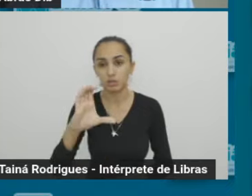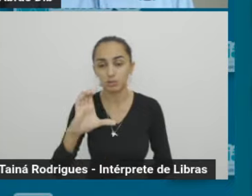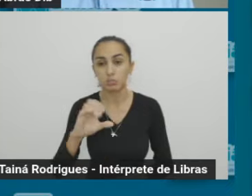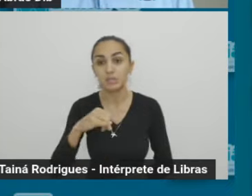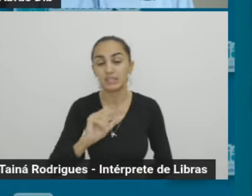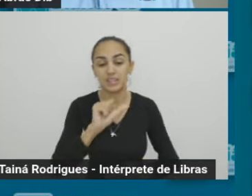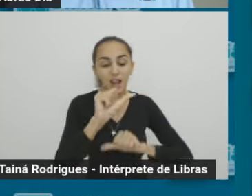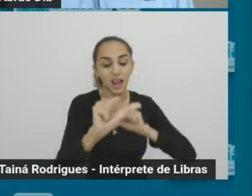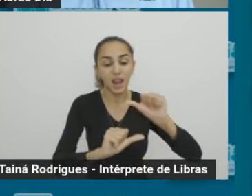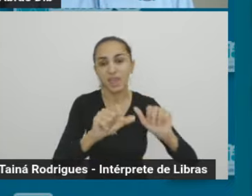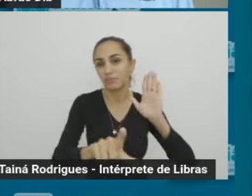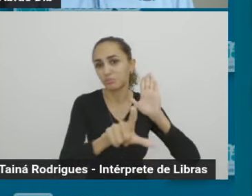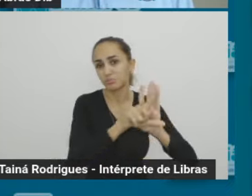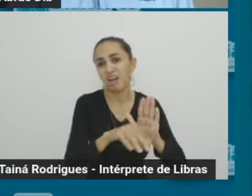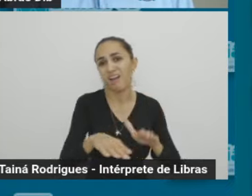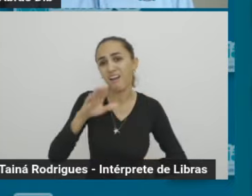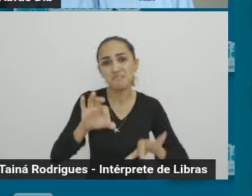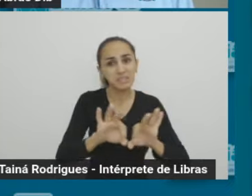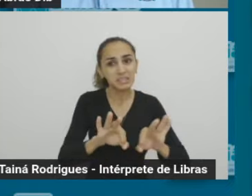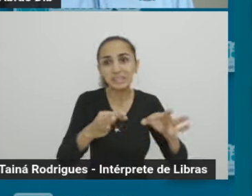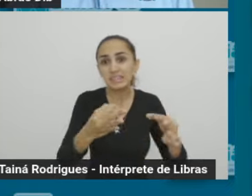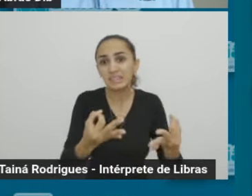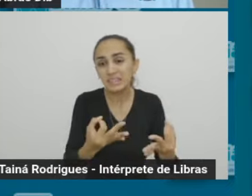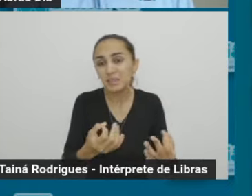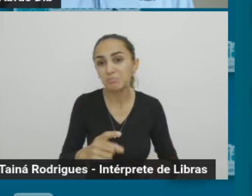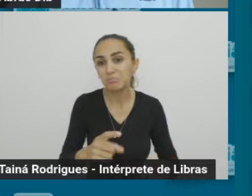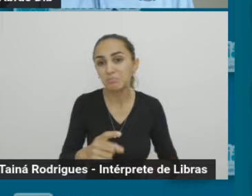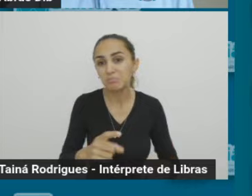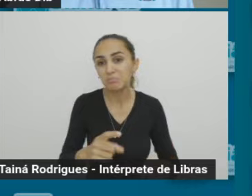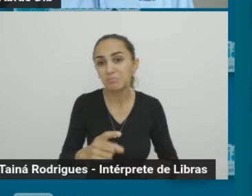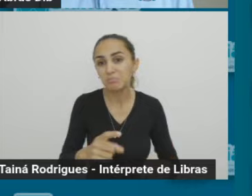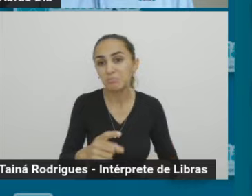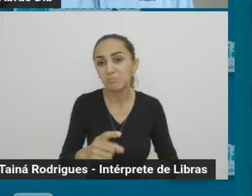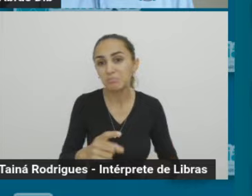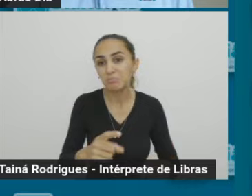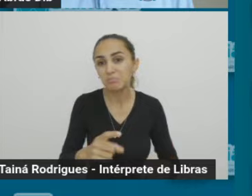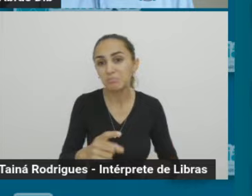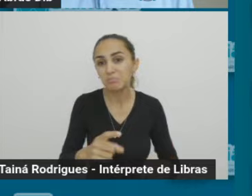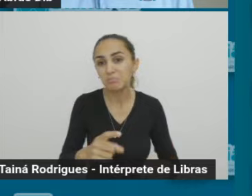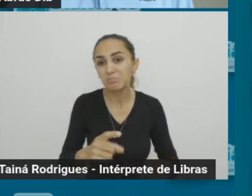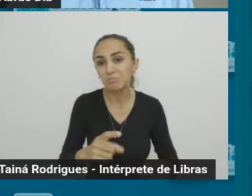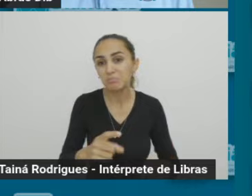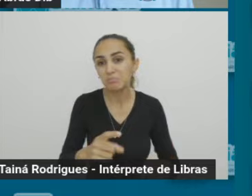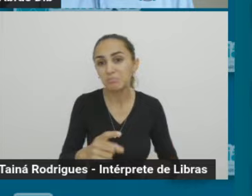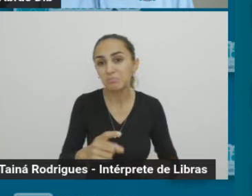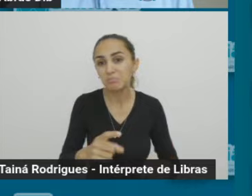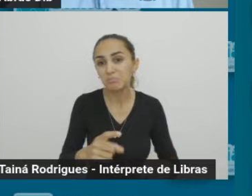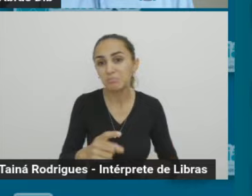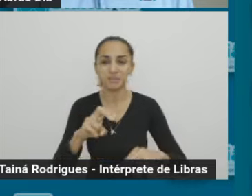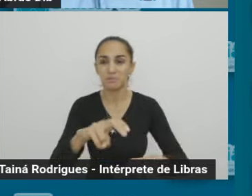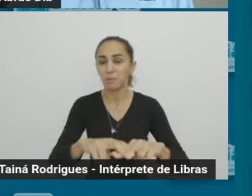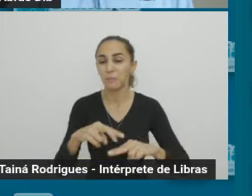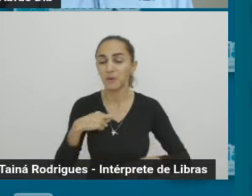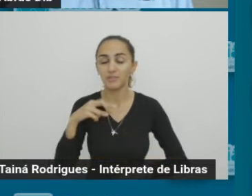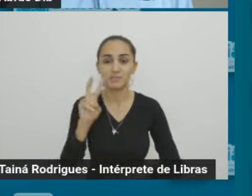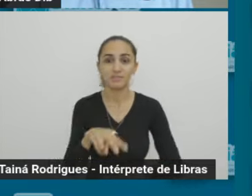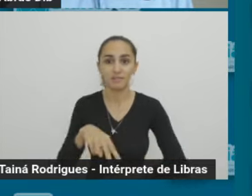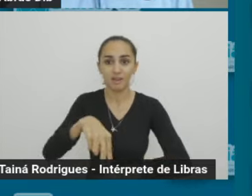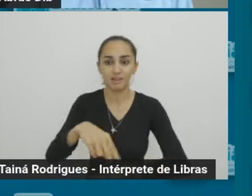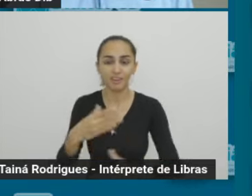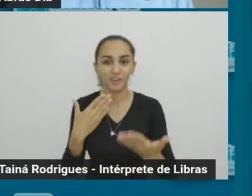vezes são coisas tão simples, mas se ninguém fizer, nada vai mudar. E é por isso que eu tô aqui conversando com vocês hoje,